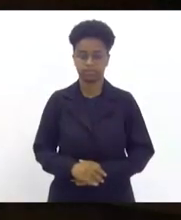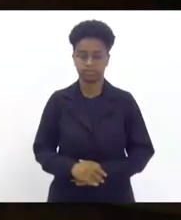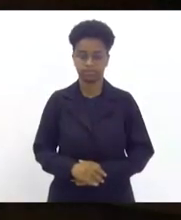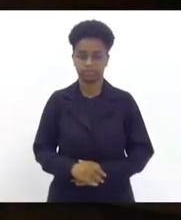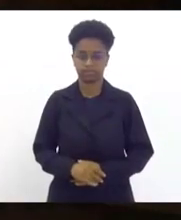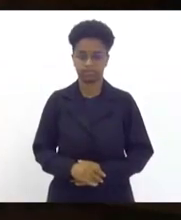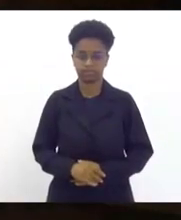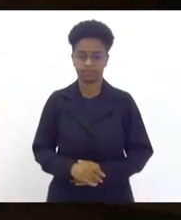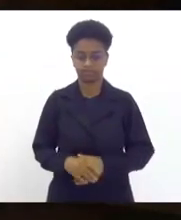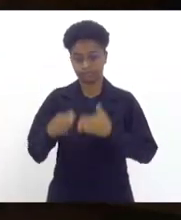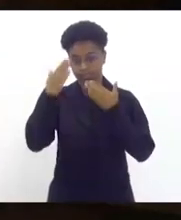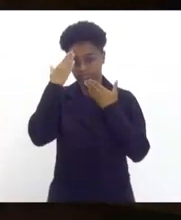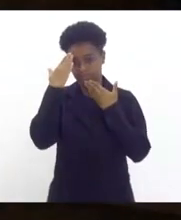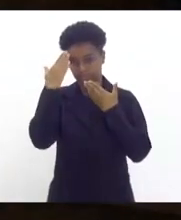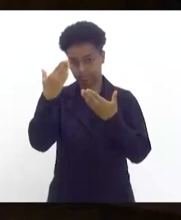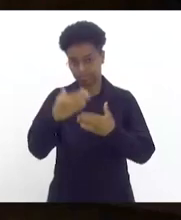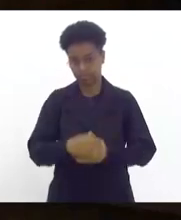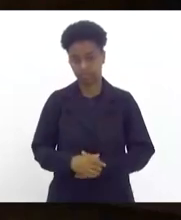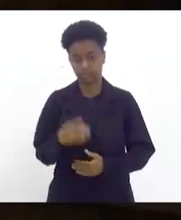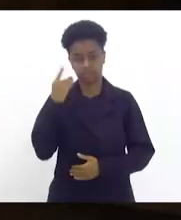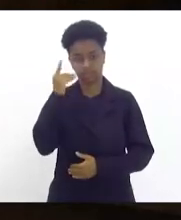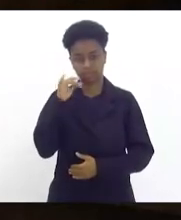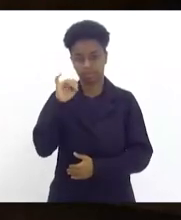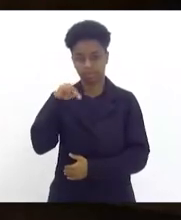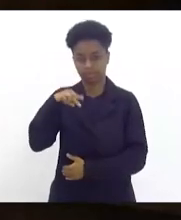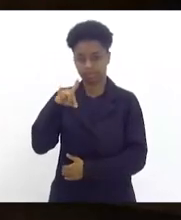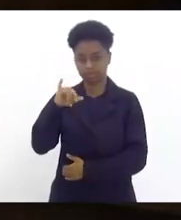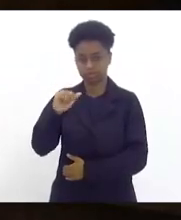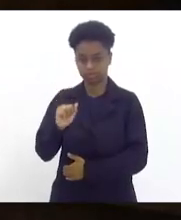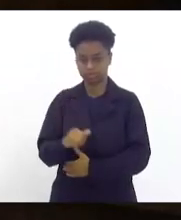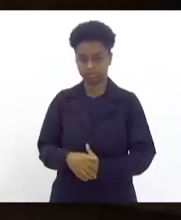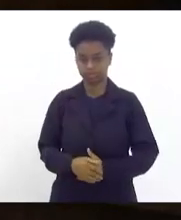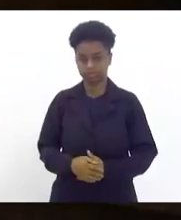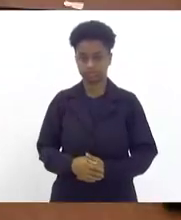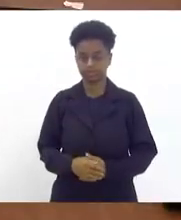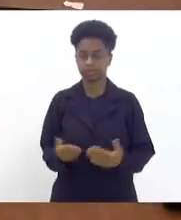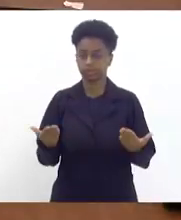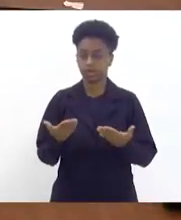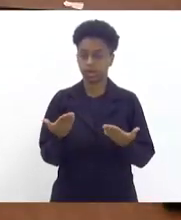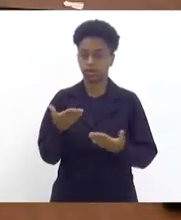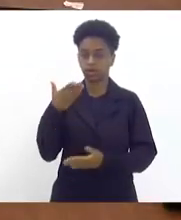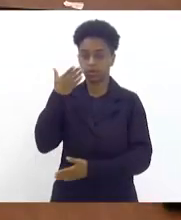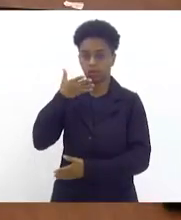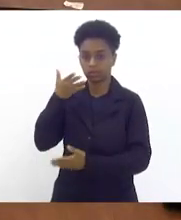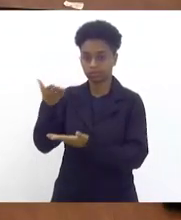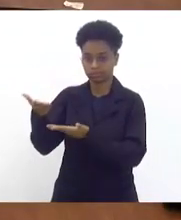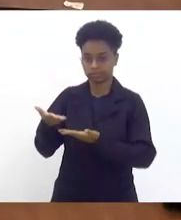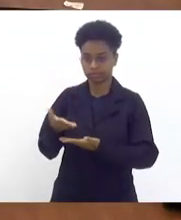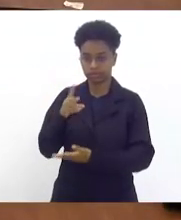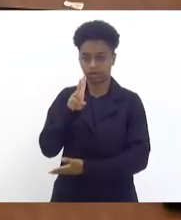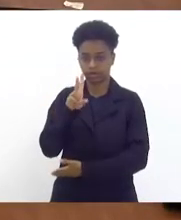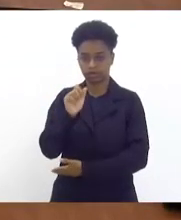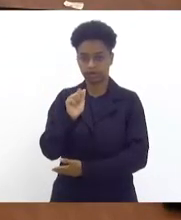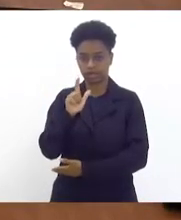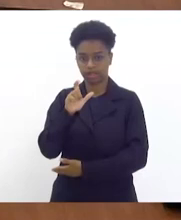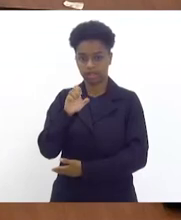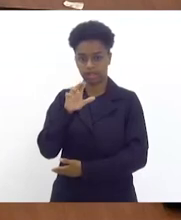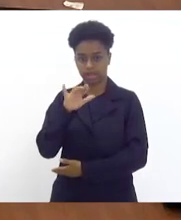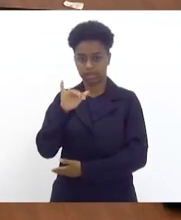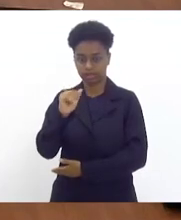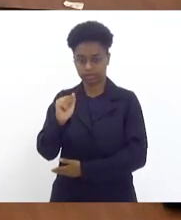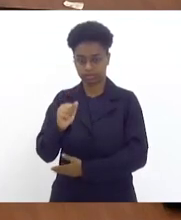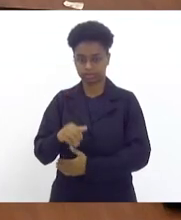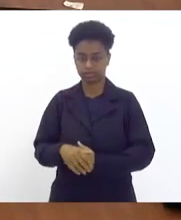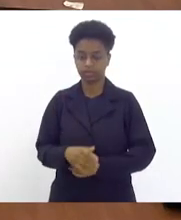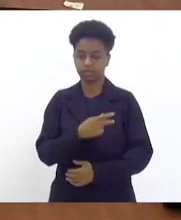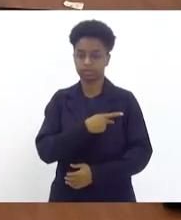Muito obrigado deputada índia passa a palavra então a senhora Valéria fará Lopes de